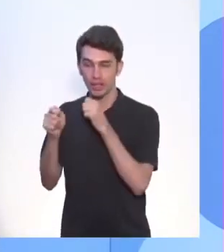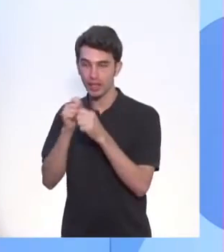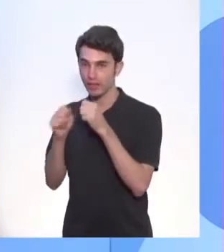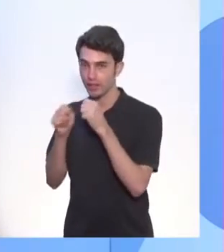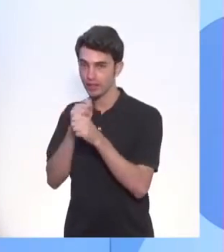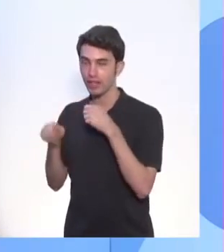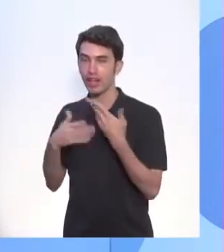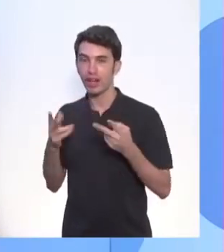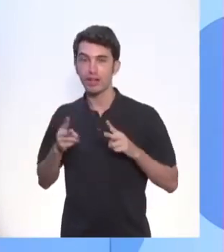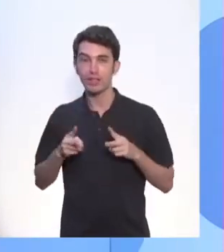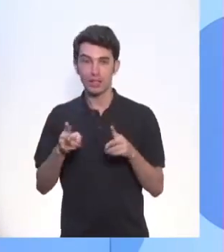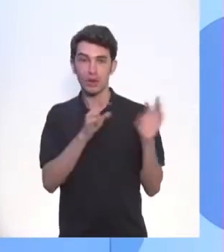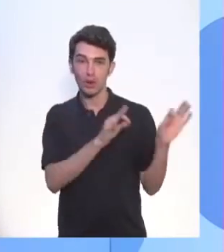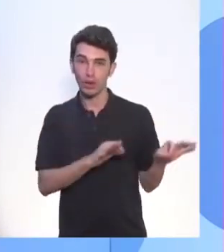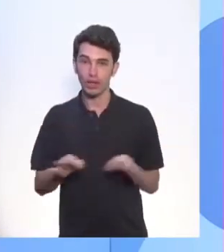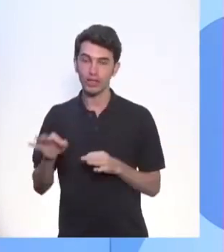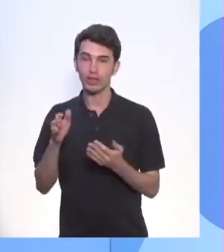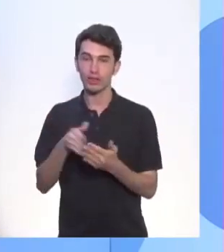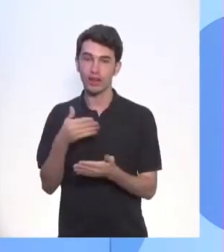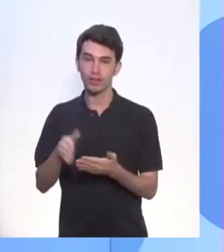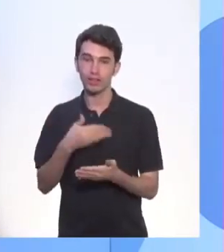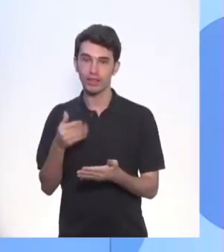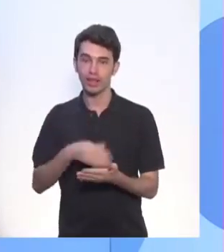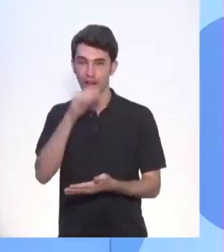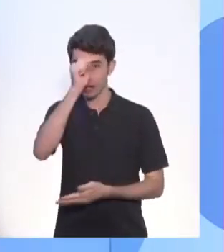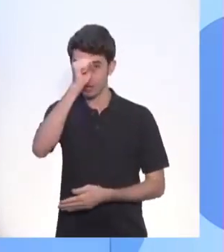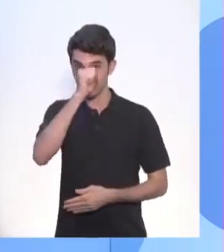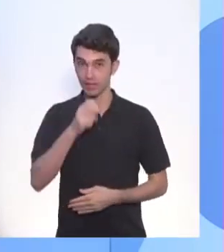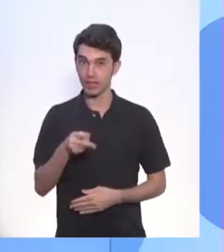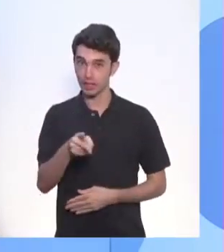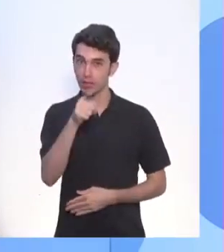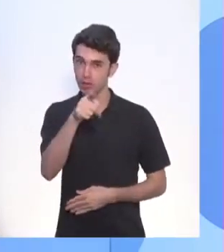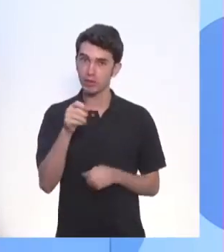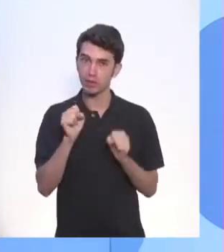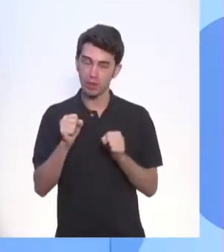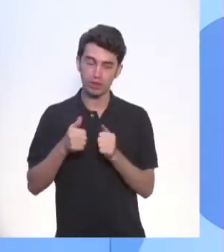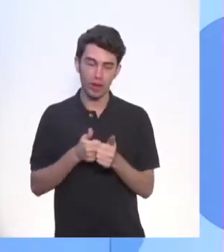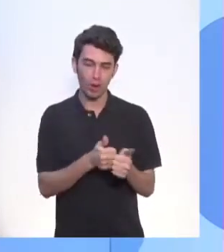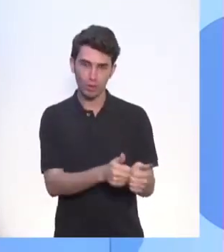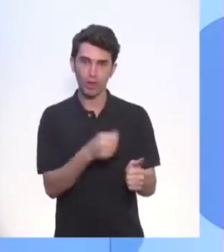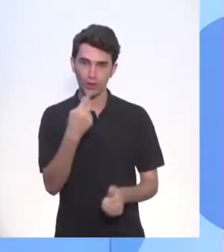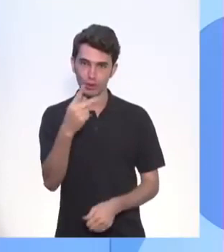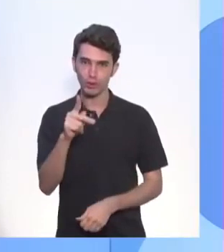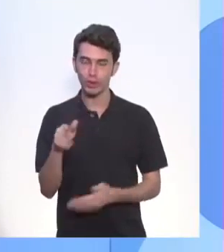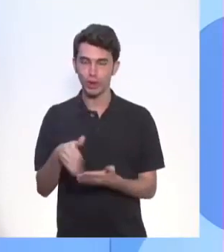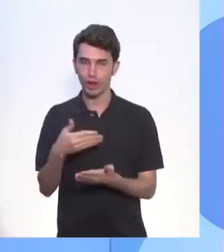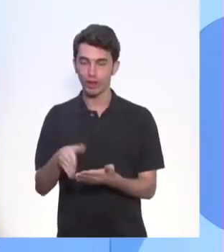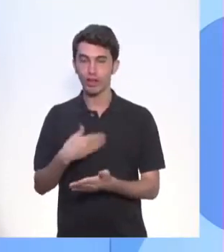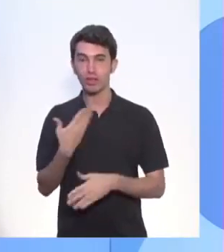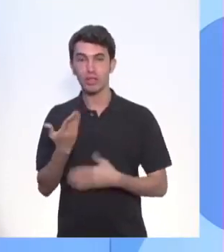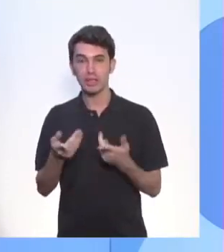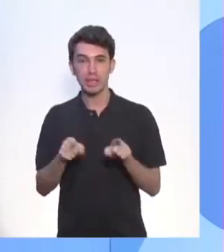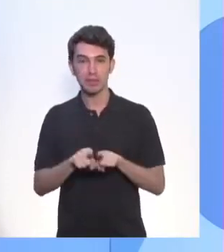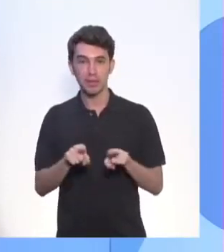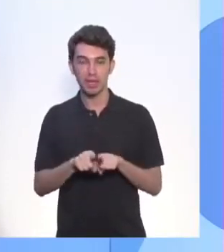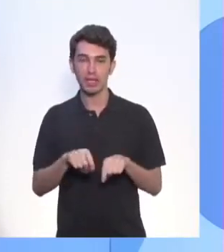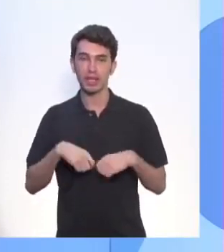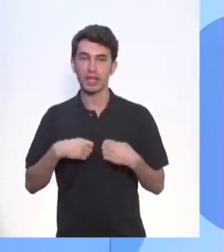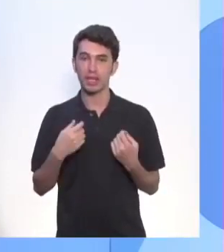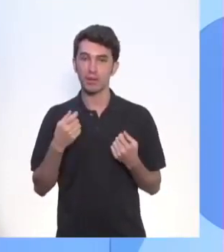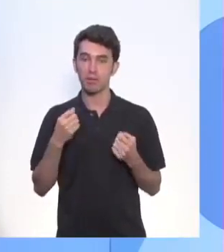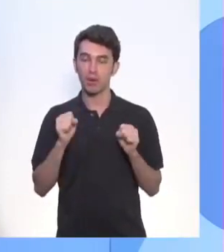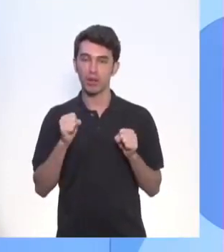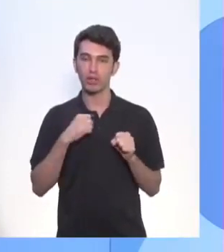de aulas do caderno Aprender Sempre, que vocês podem acompanhar aí pelo seu caderno, ou a gente vai colocar também aqui o